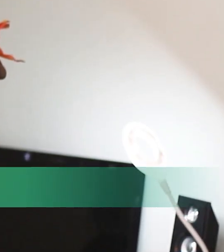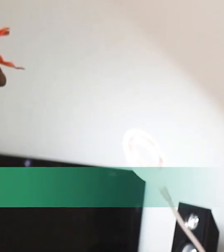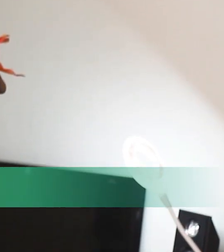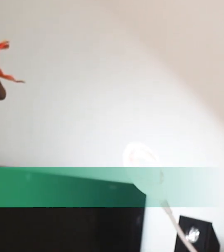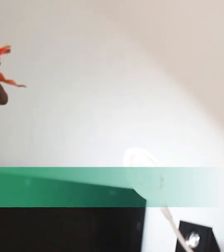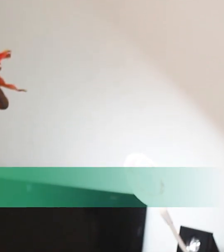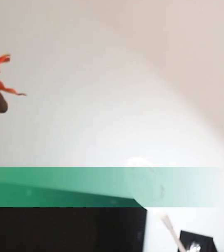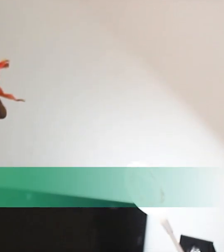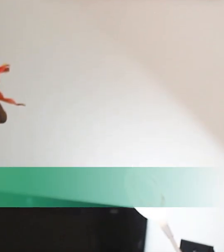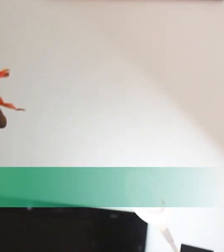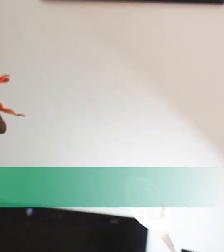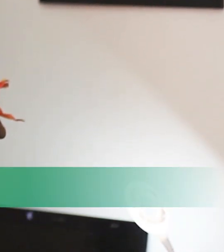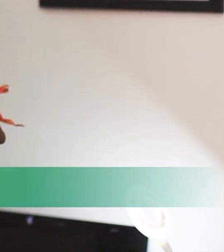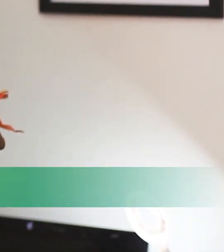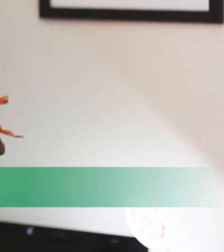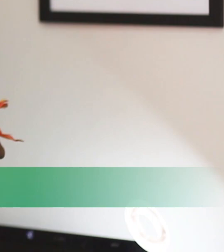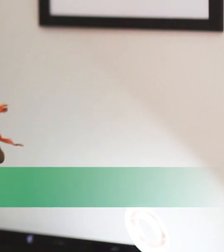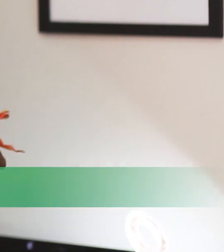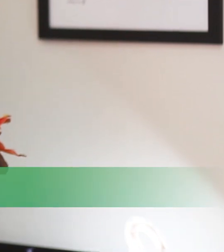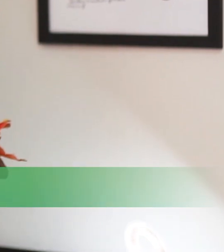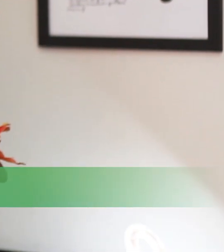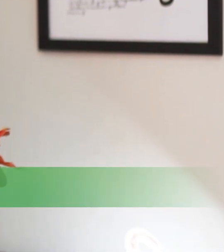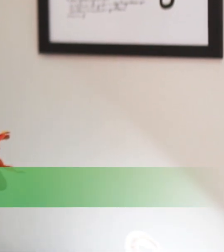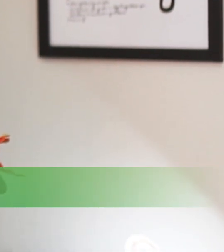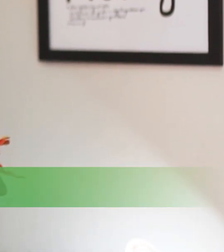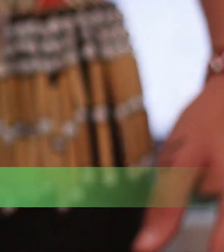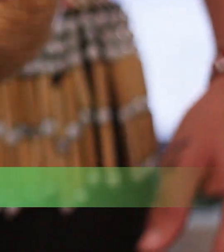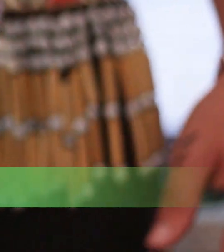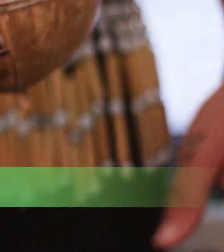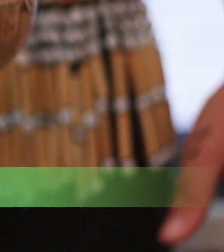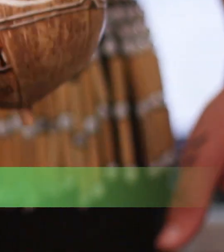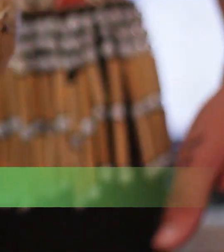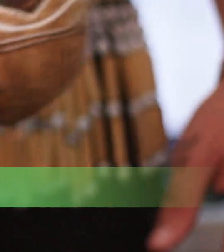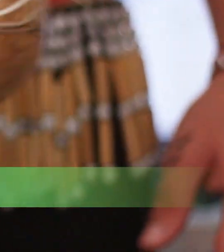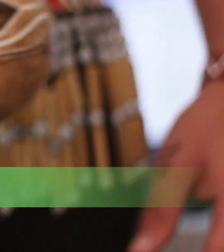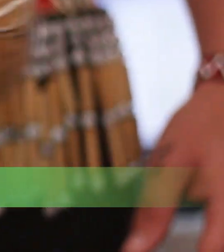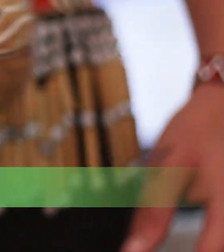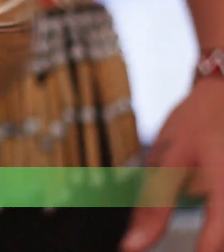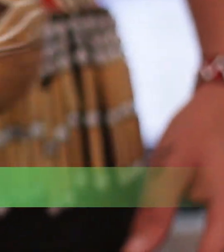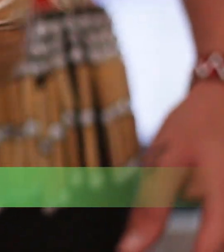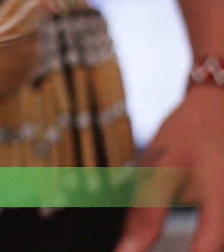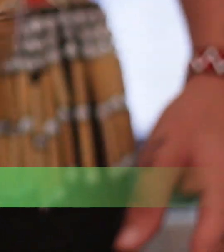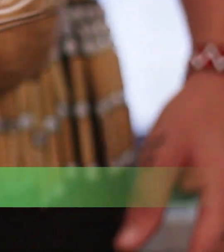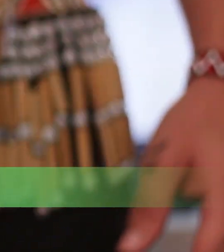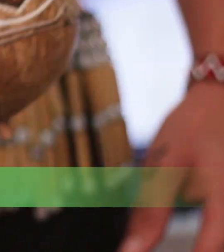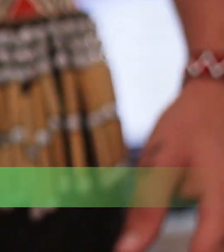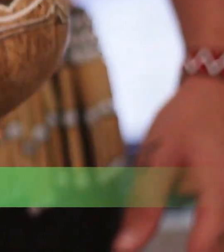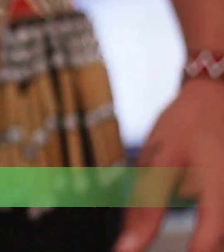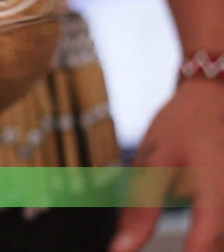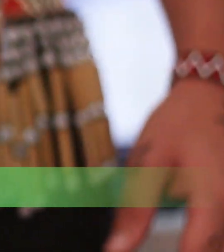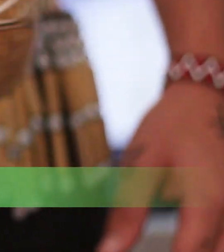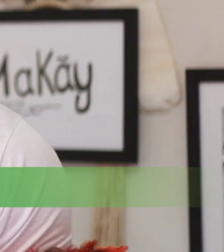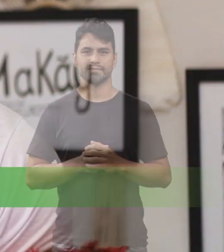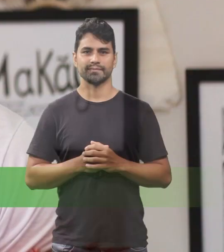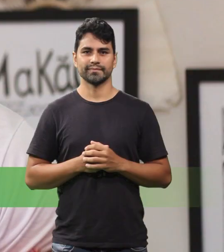O cachixó, mãe, o cachixó, mãe, chambi todo